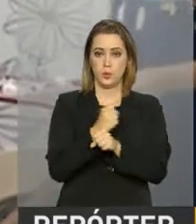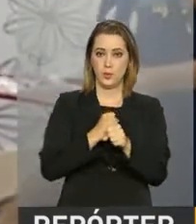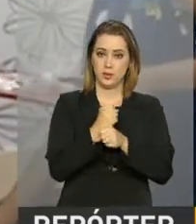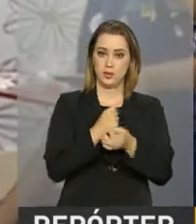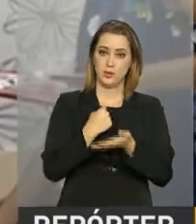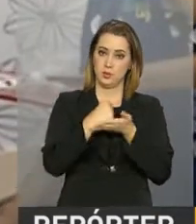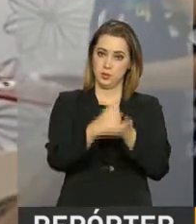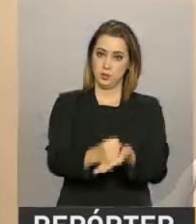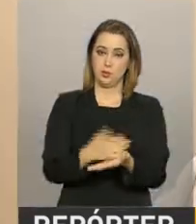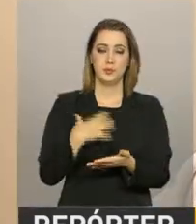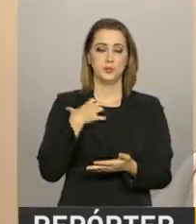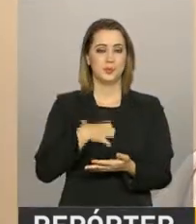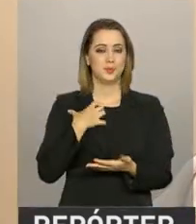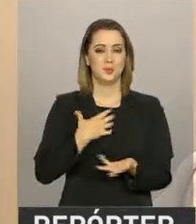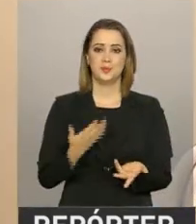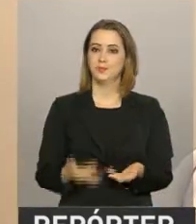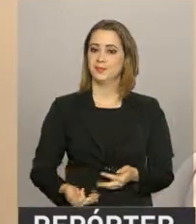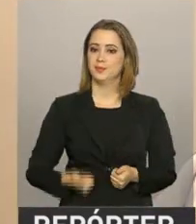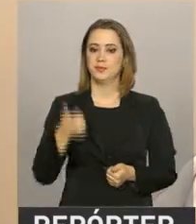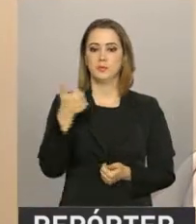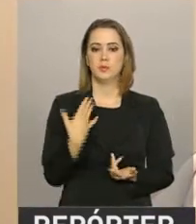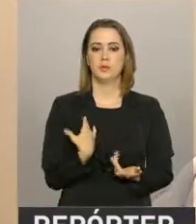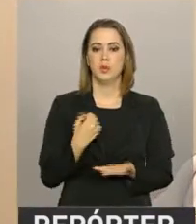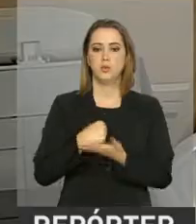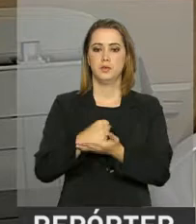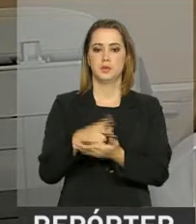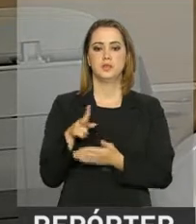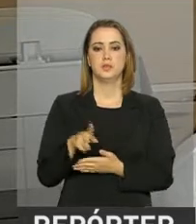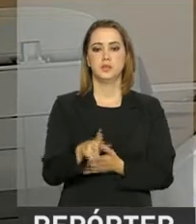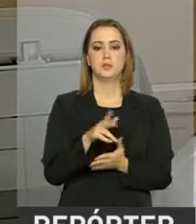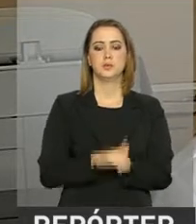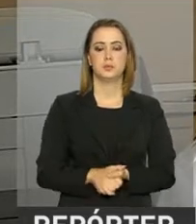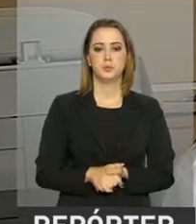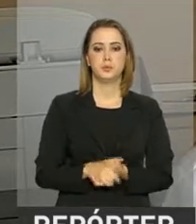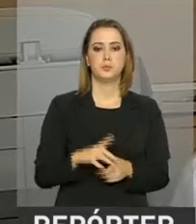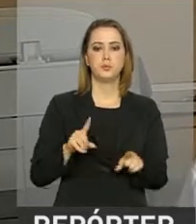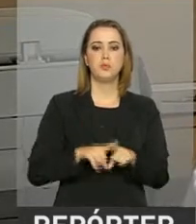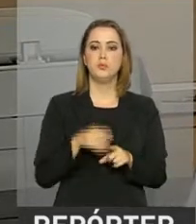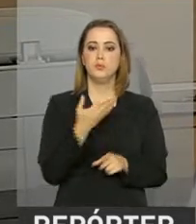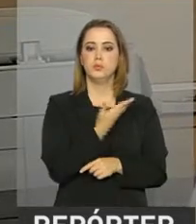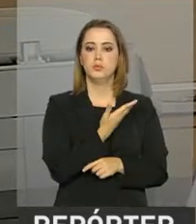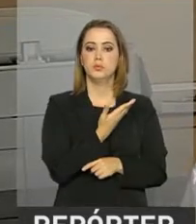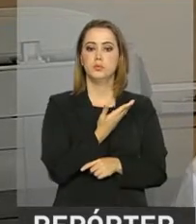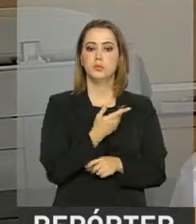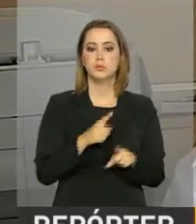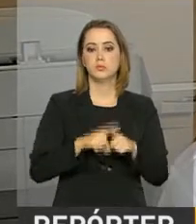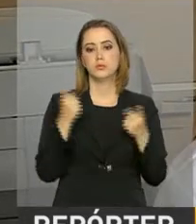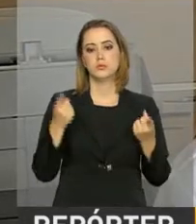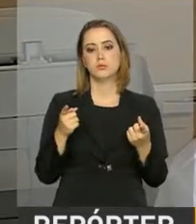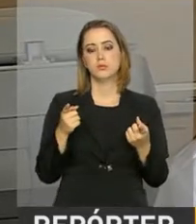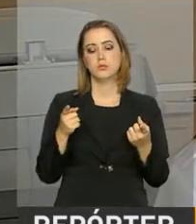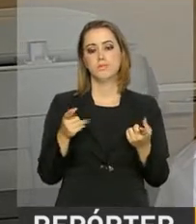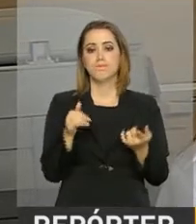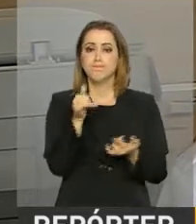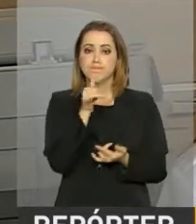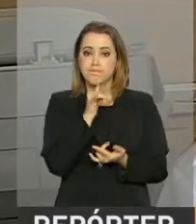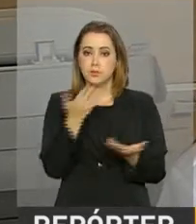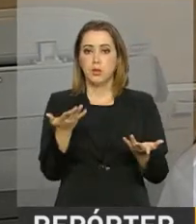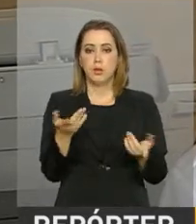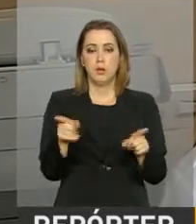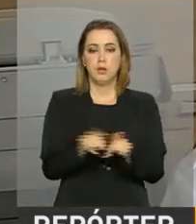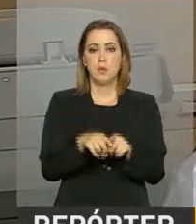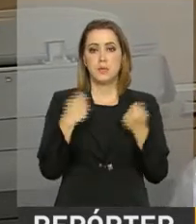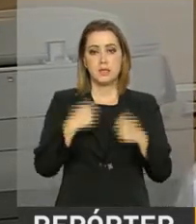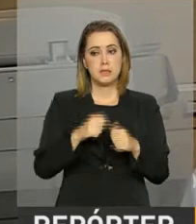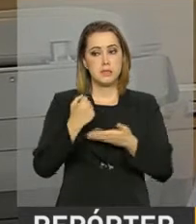satisfação maior a minha aí pontuar sempre que precisar infelizmente o sangue não é produzida em laboratório a gente depende da